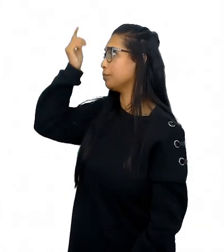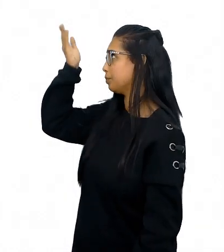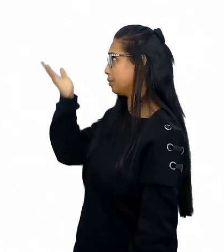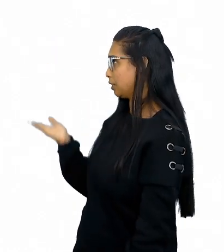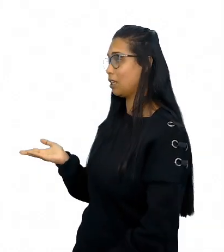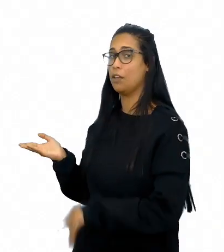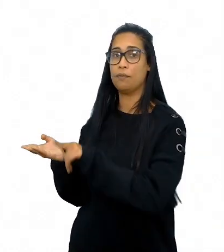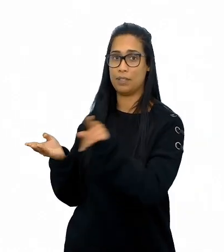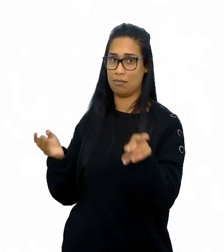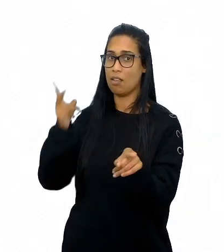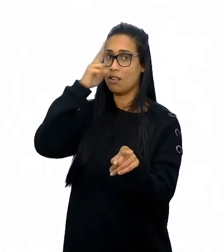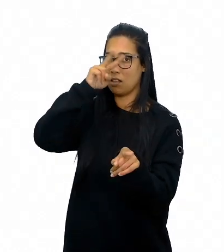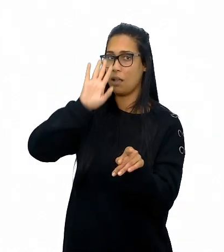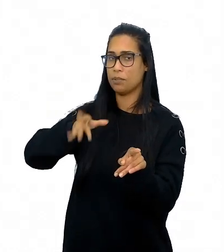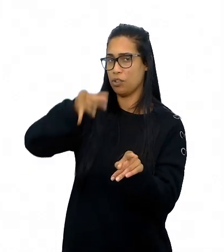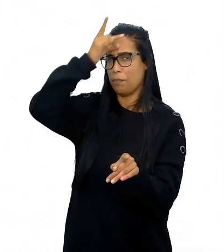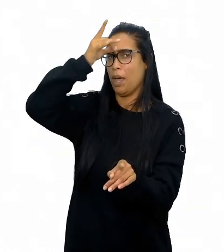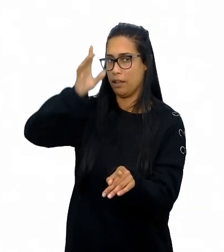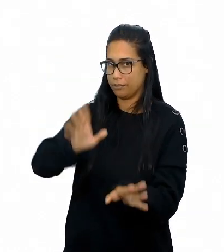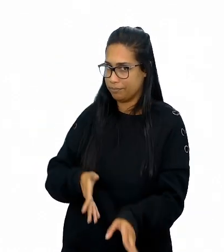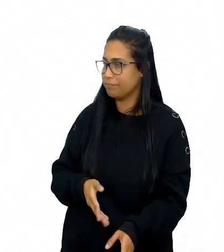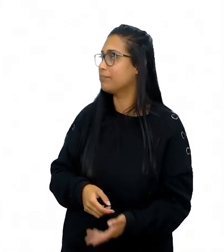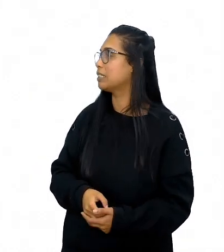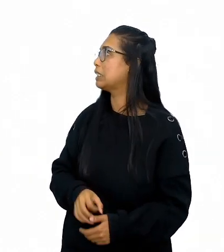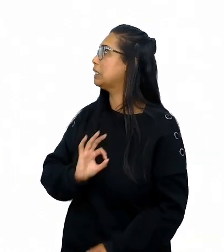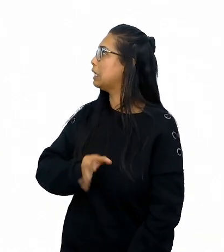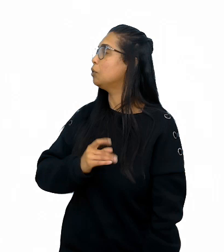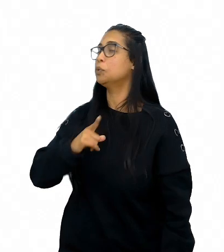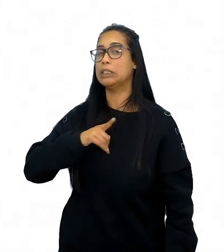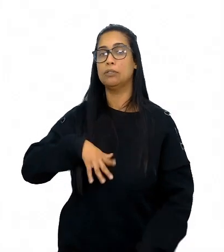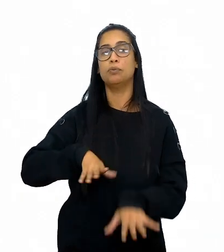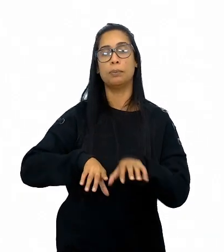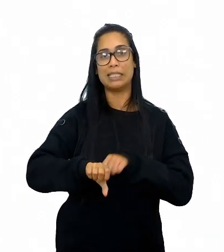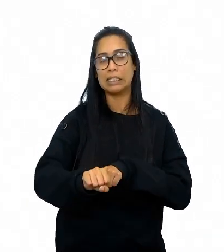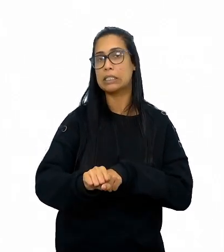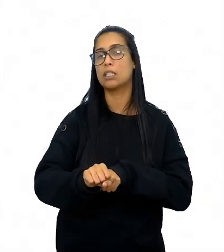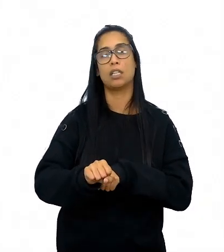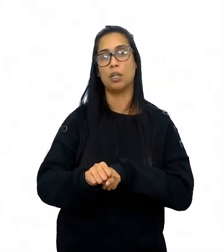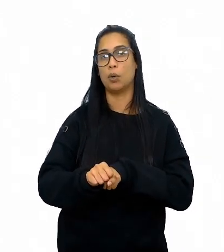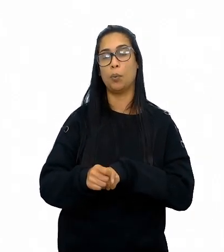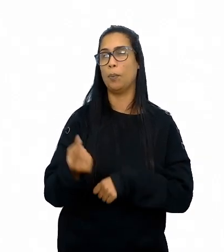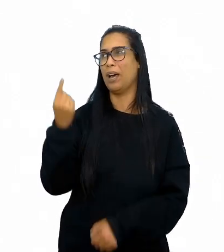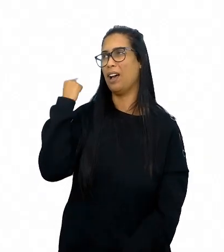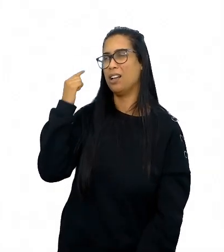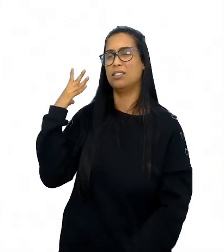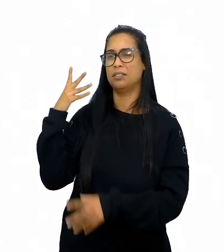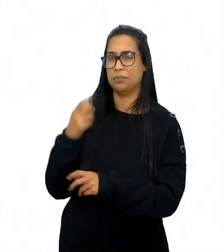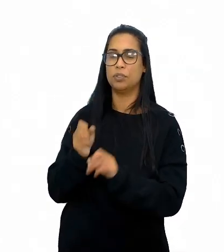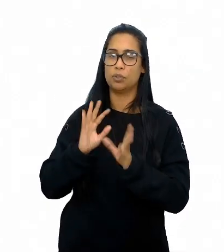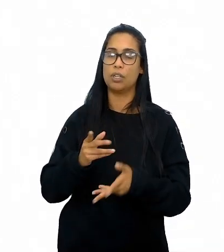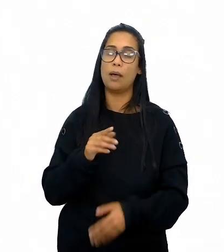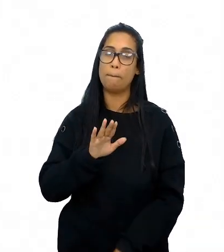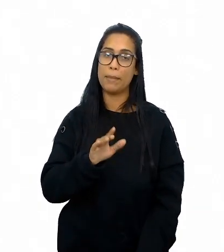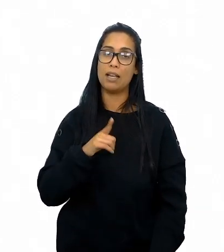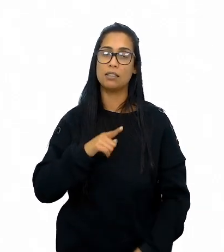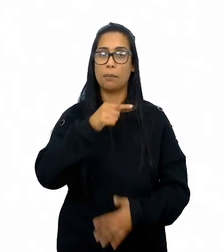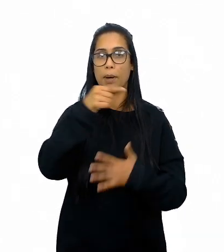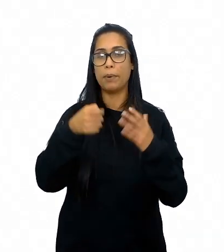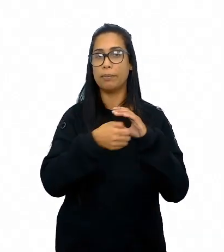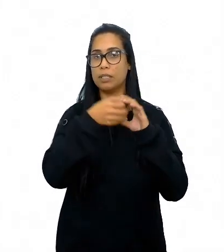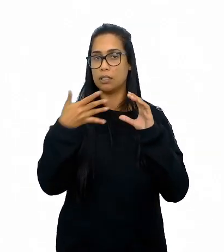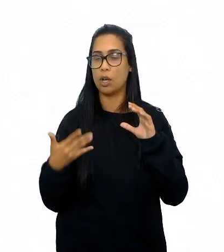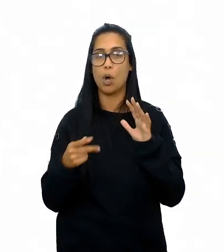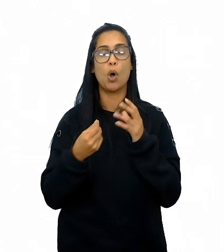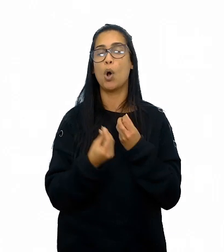estava mais fresco também na cabeça, a gente viu essa formação há pouquíssimo tempo atrás, sobre os elementos, né, característicos